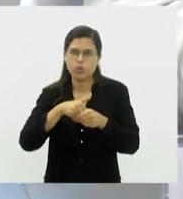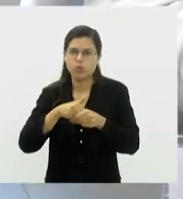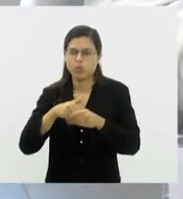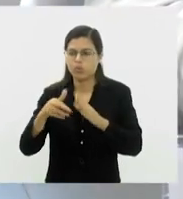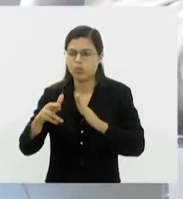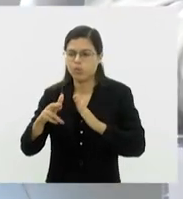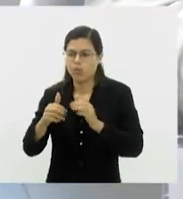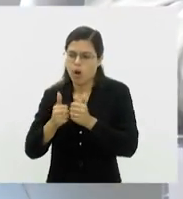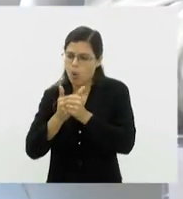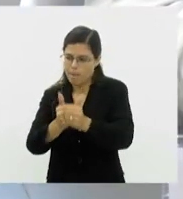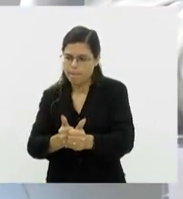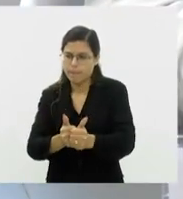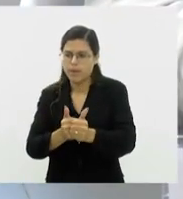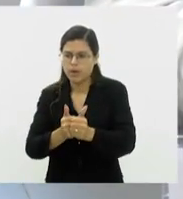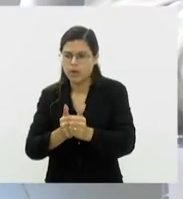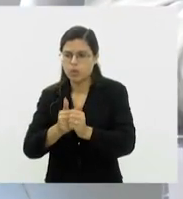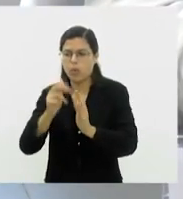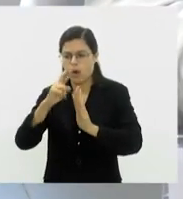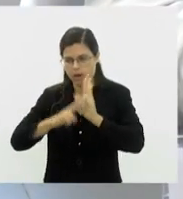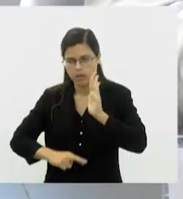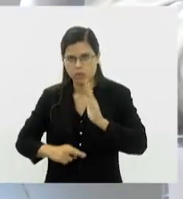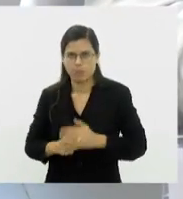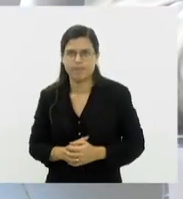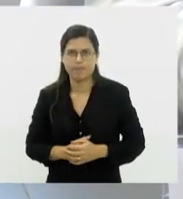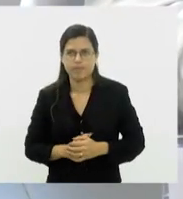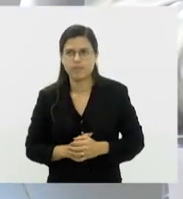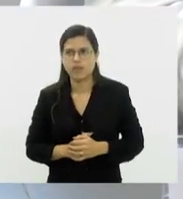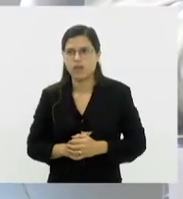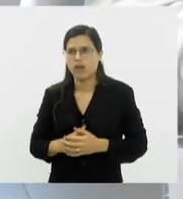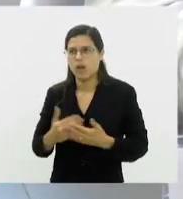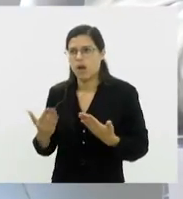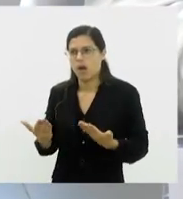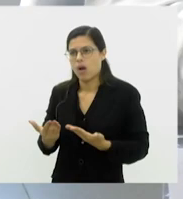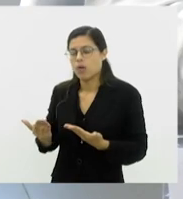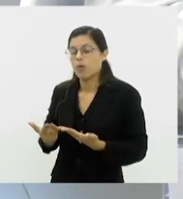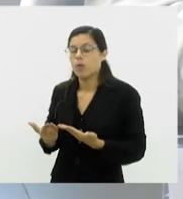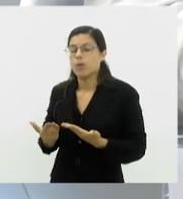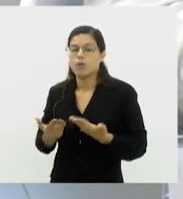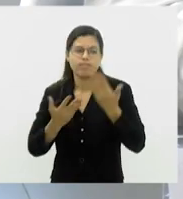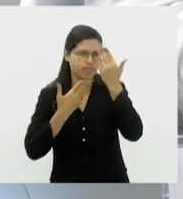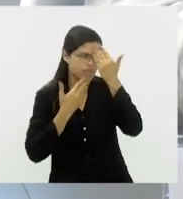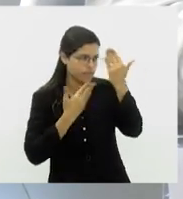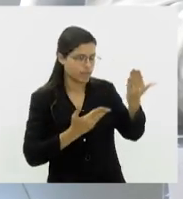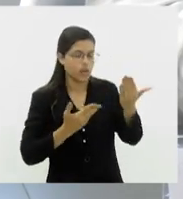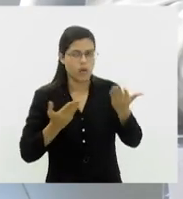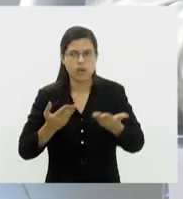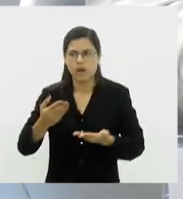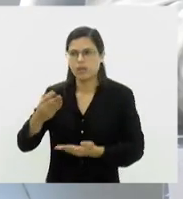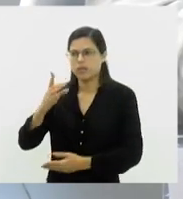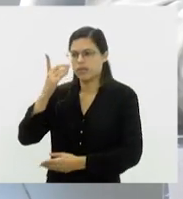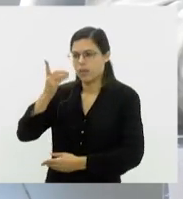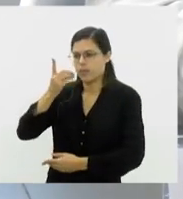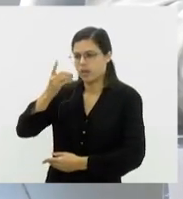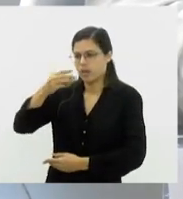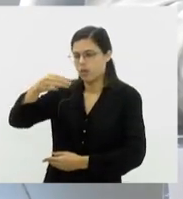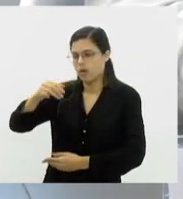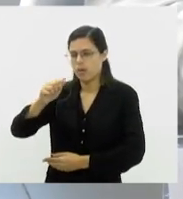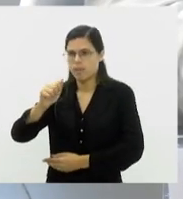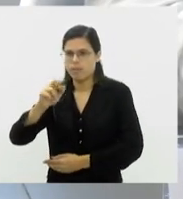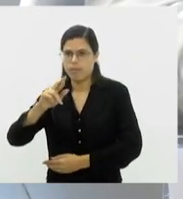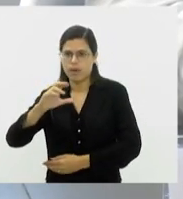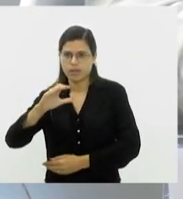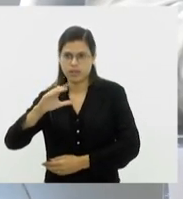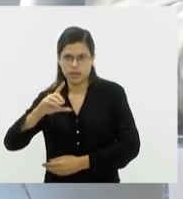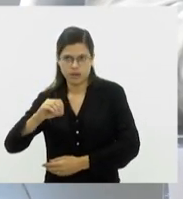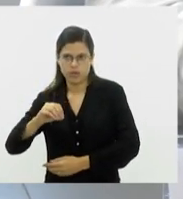deputado Rocha pergunta ao Deputado Marcelo sou dinano como vog Marcelo